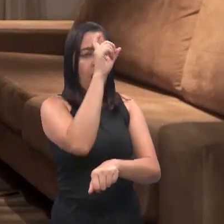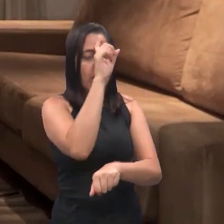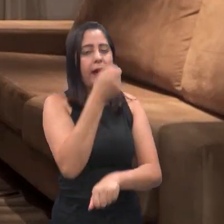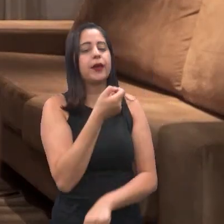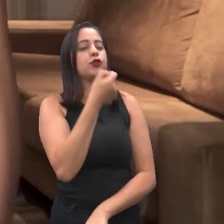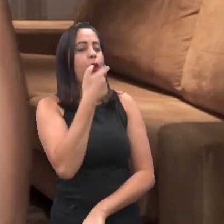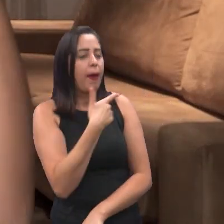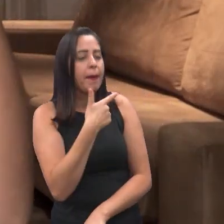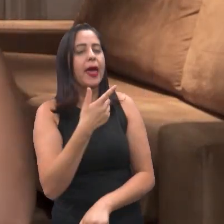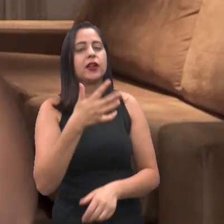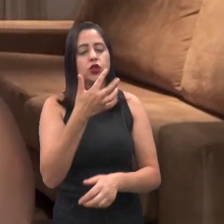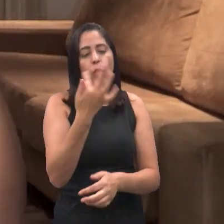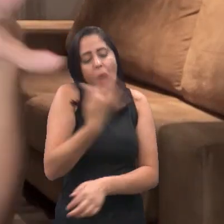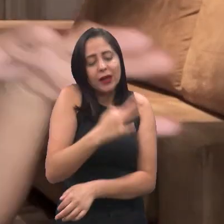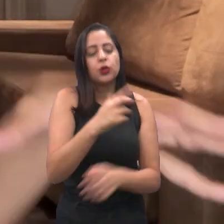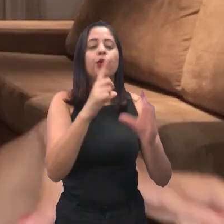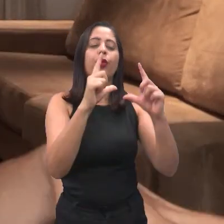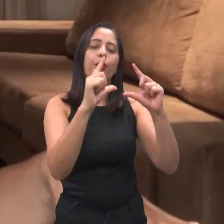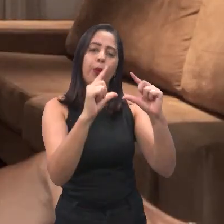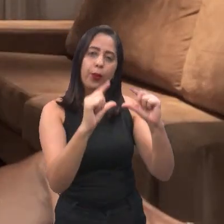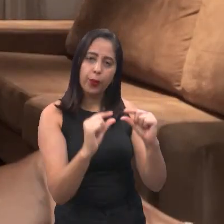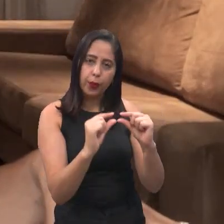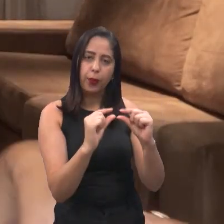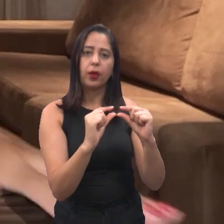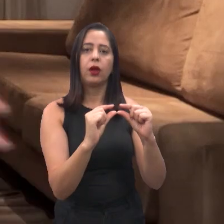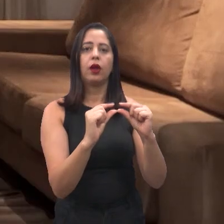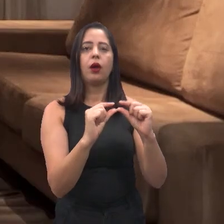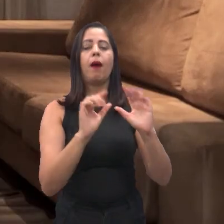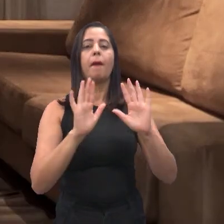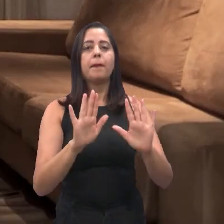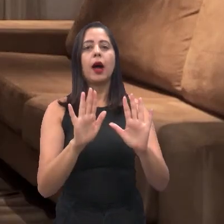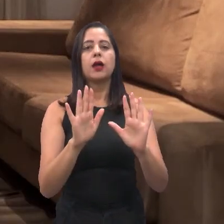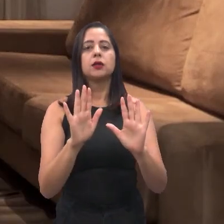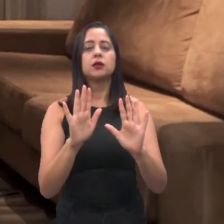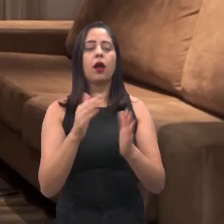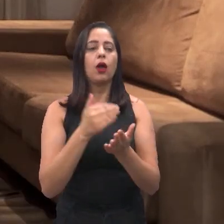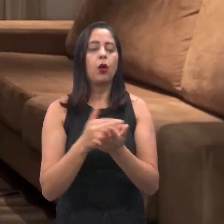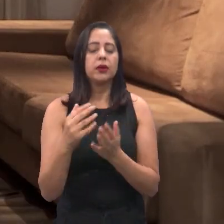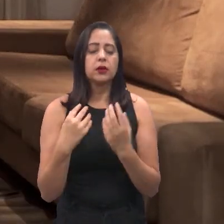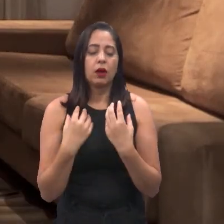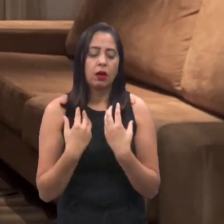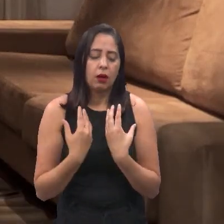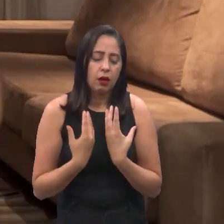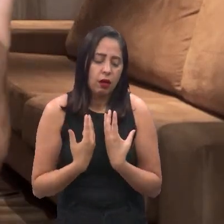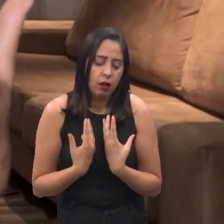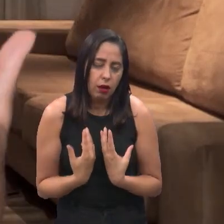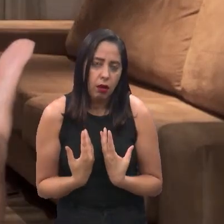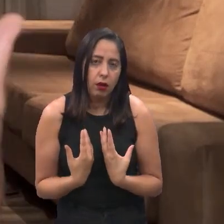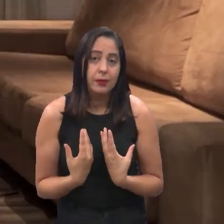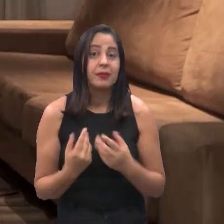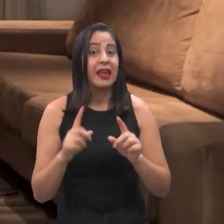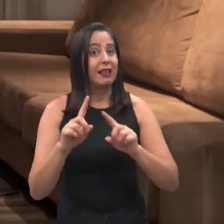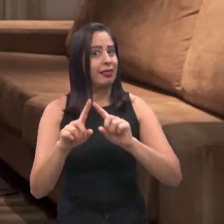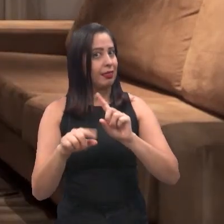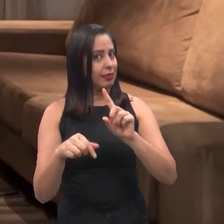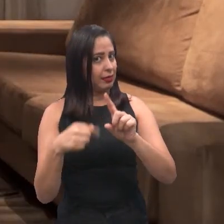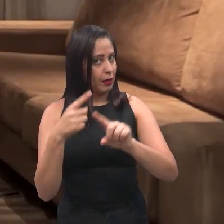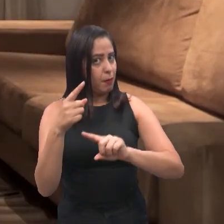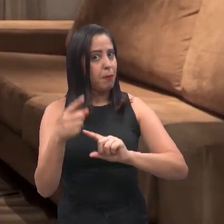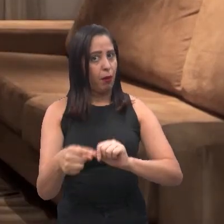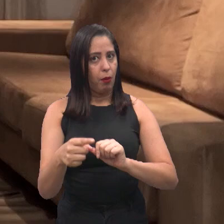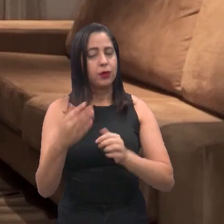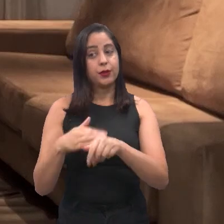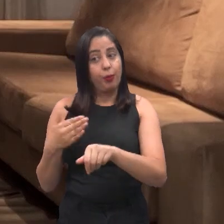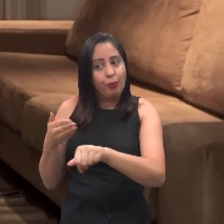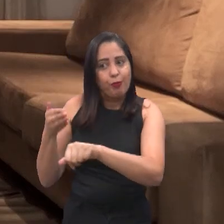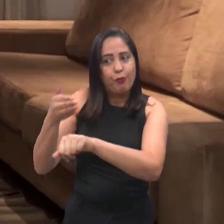minhas costas e ao mesmo tempo ficava prostrada. E olha que interessante aqui, que eu vivi um processo de análise. Foi a